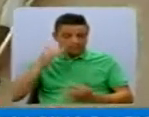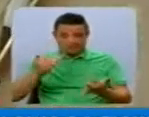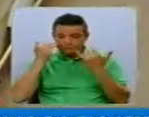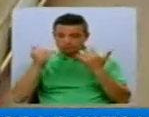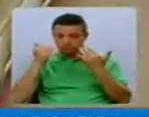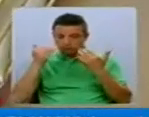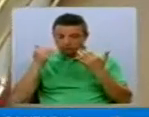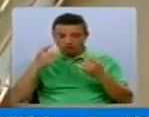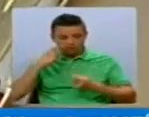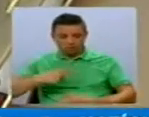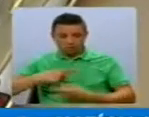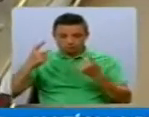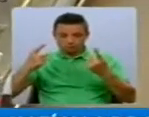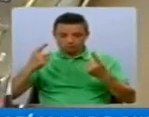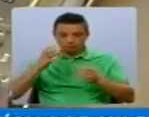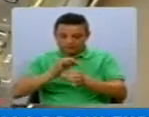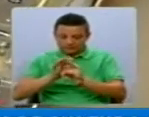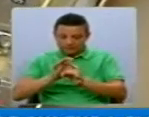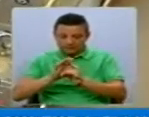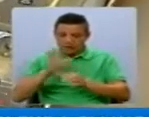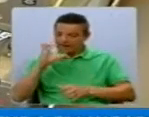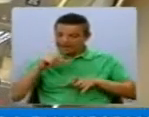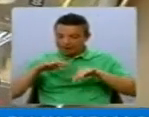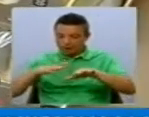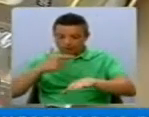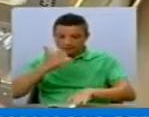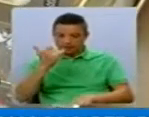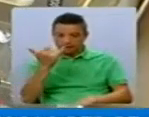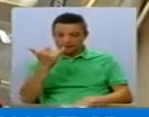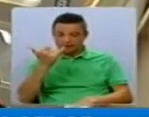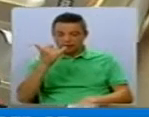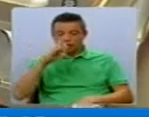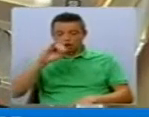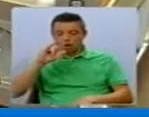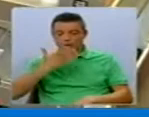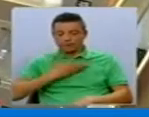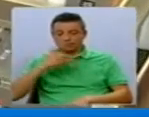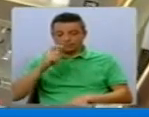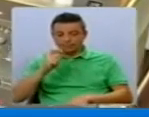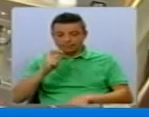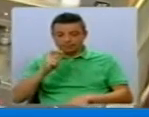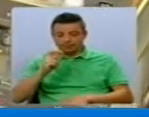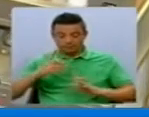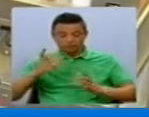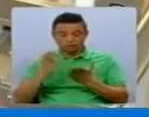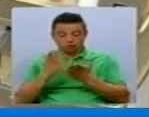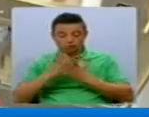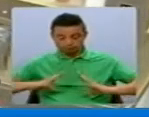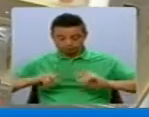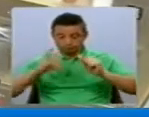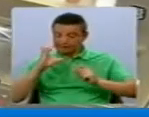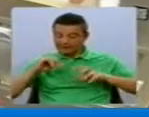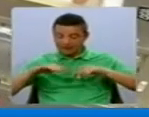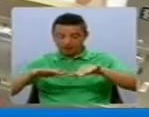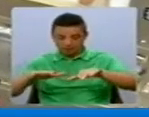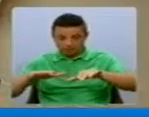Este é uma amostra daquilo que são as células do cancro da tiroide. E porque é que é extremamente importante estudar a evolução deste tipo de tumores